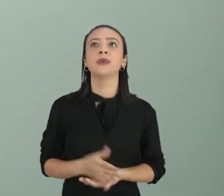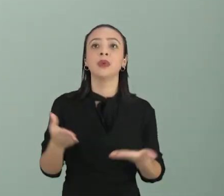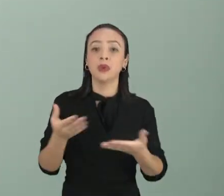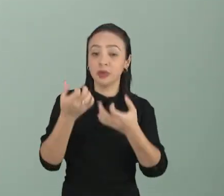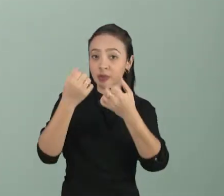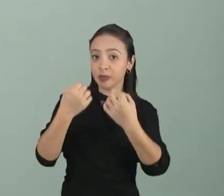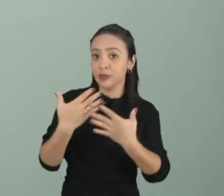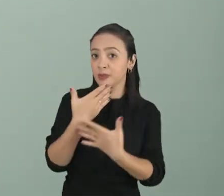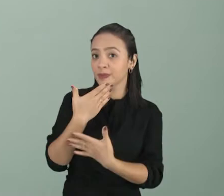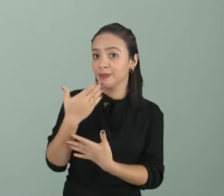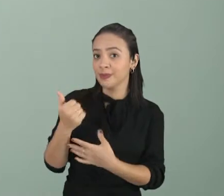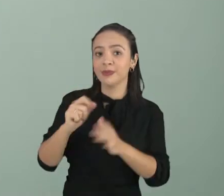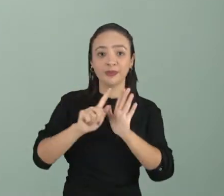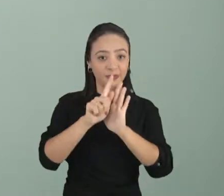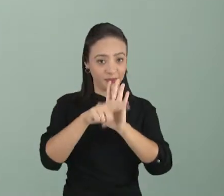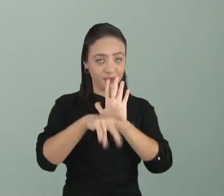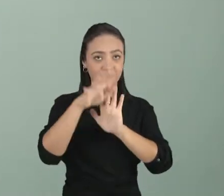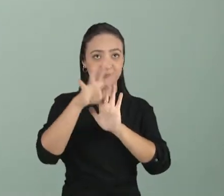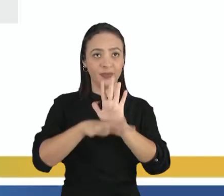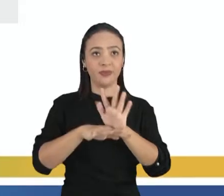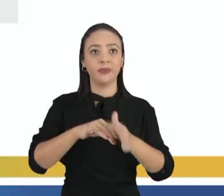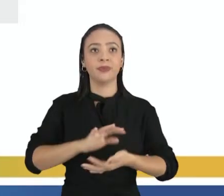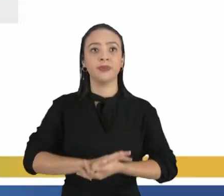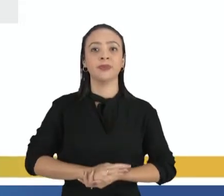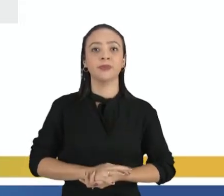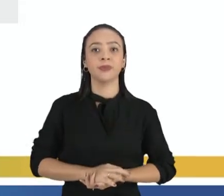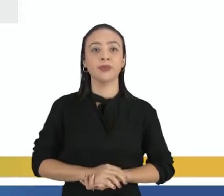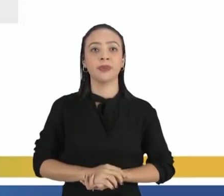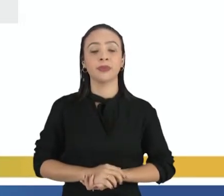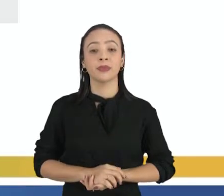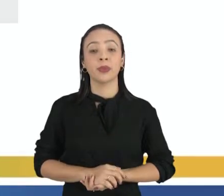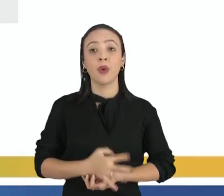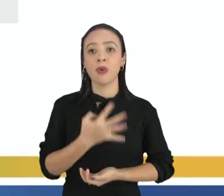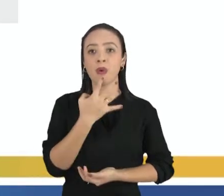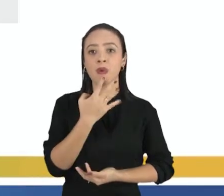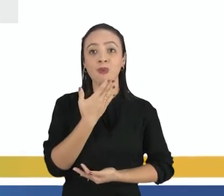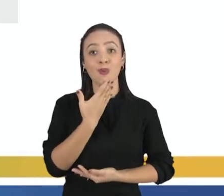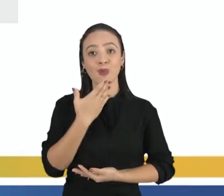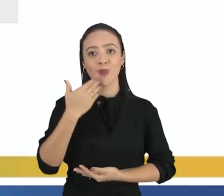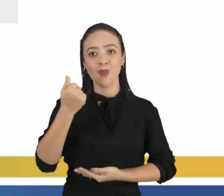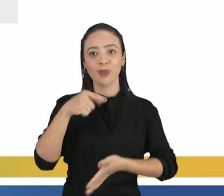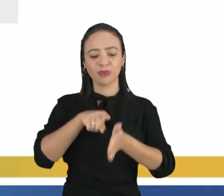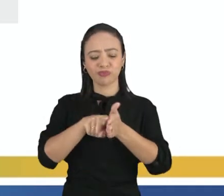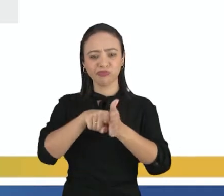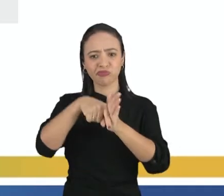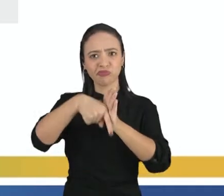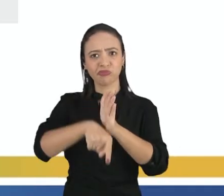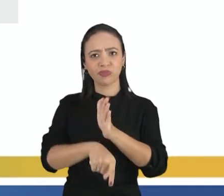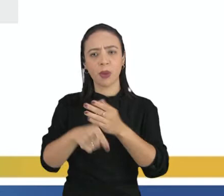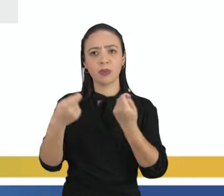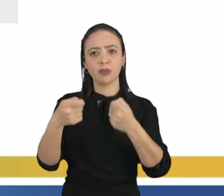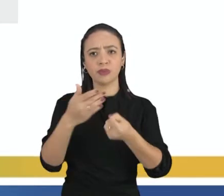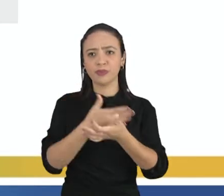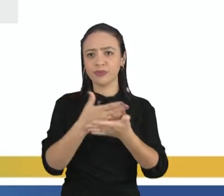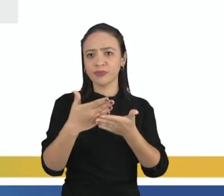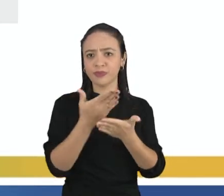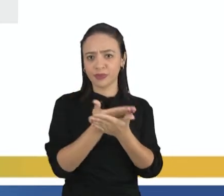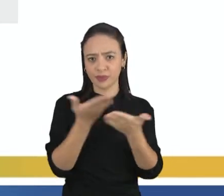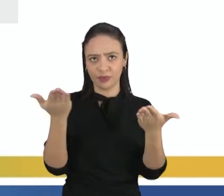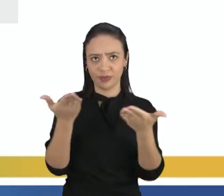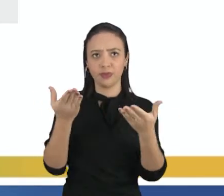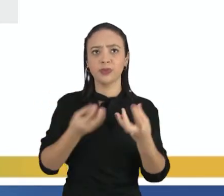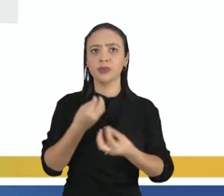falar mais um pouco sobre esse gênero textual. Para a gente se aprofundar mais um pouquinho, nós vamos iniciar essa